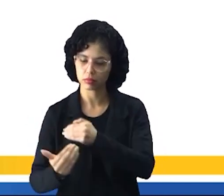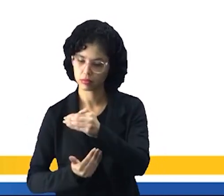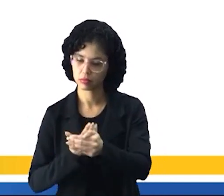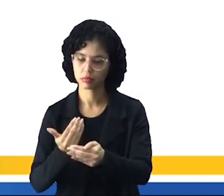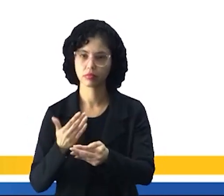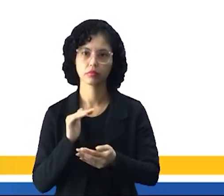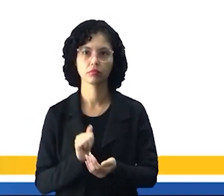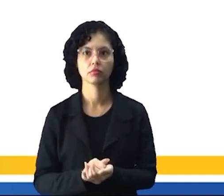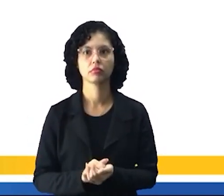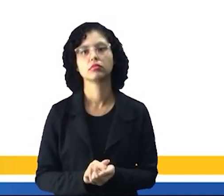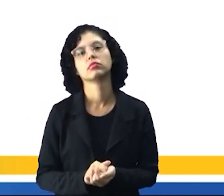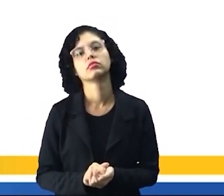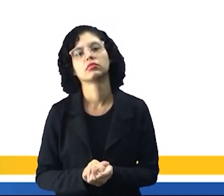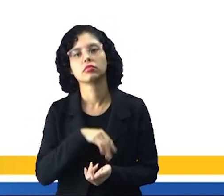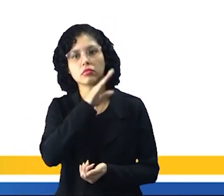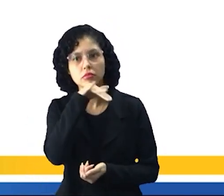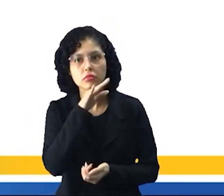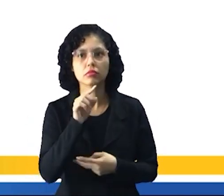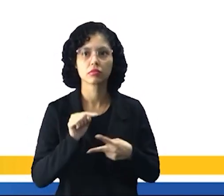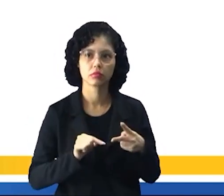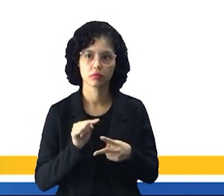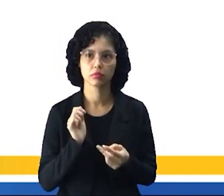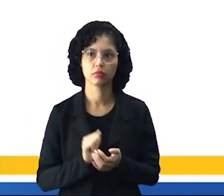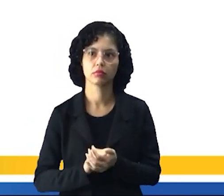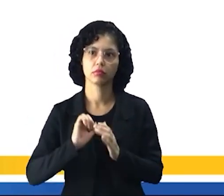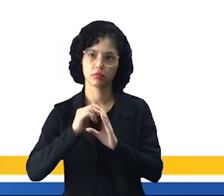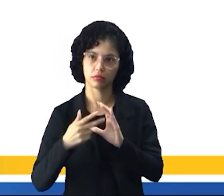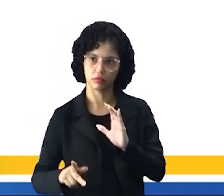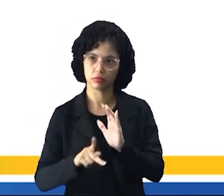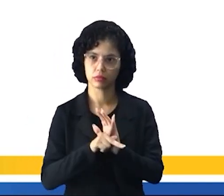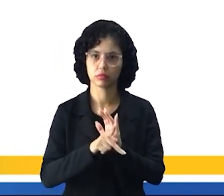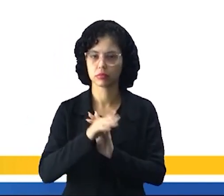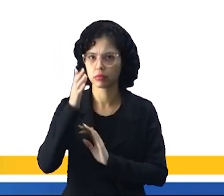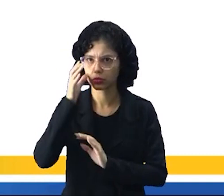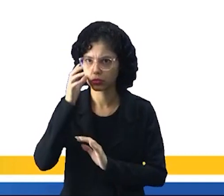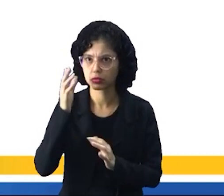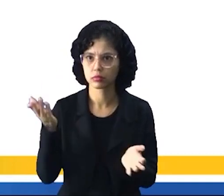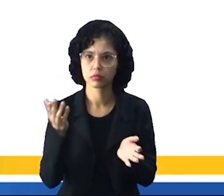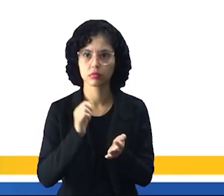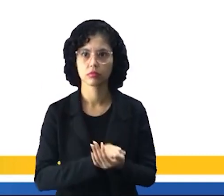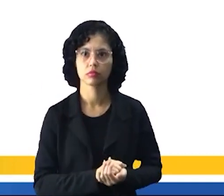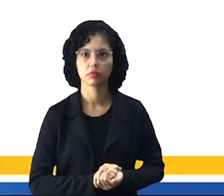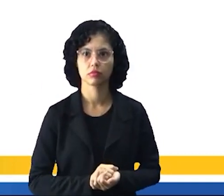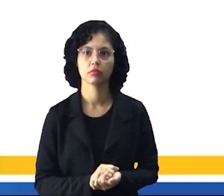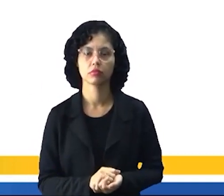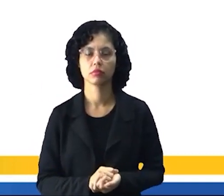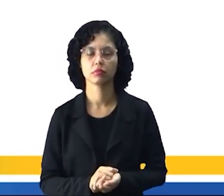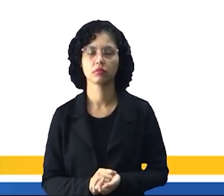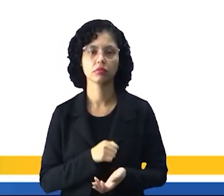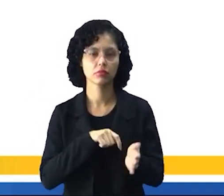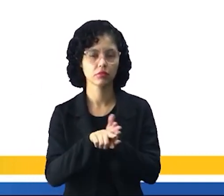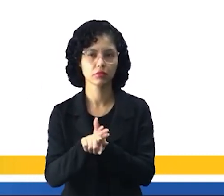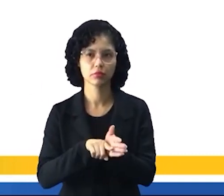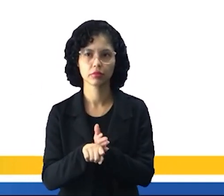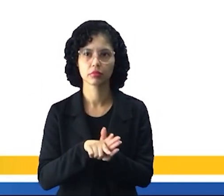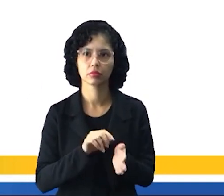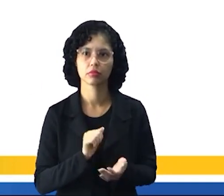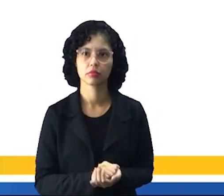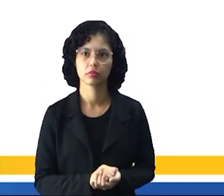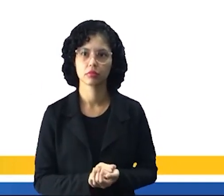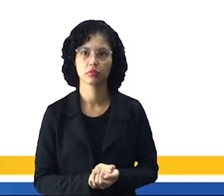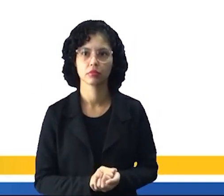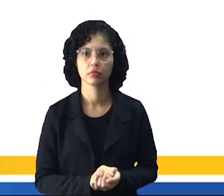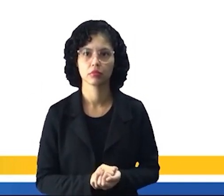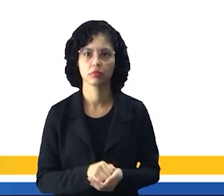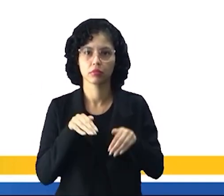evolutivo aí entre aves e animais. Ele é muito característico, muito curioso, deixo aí a curiosidade para vocês pesquisarem. Depois